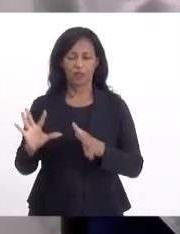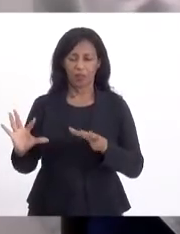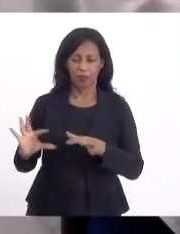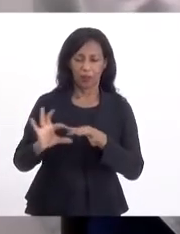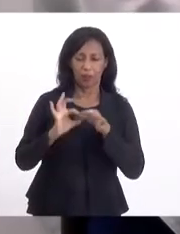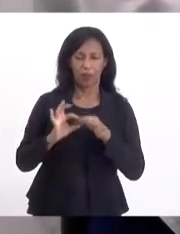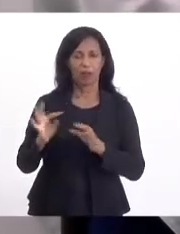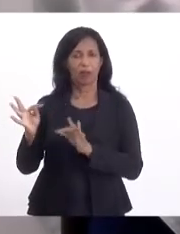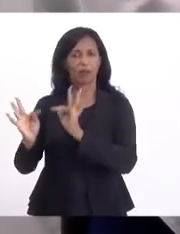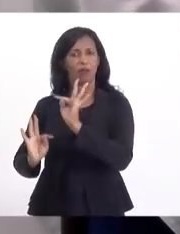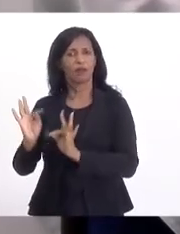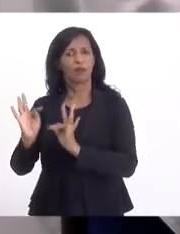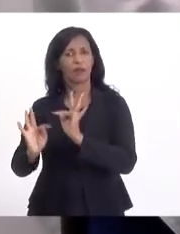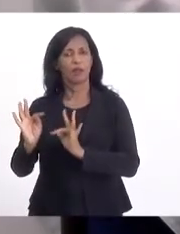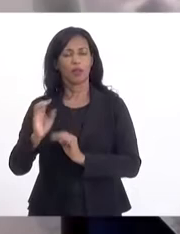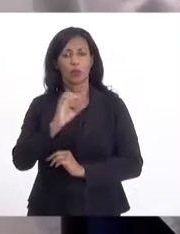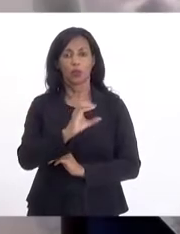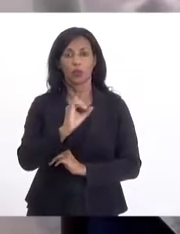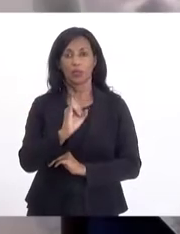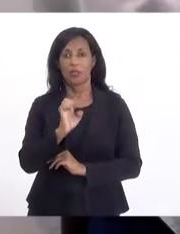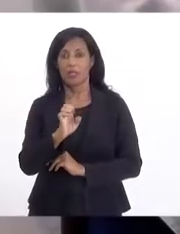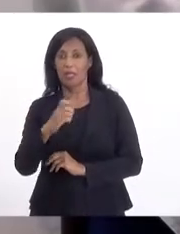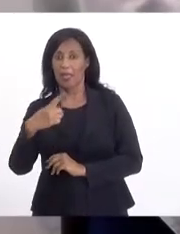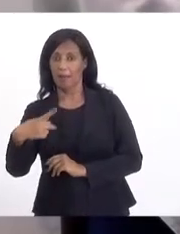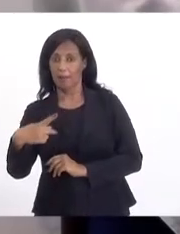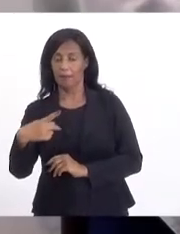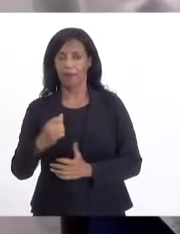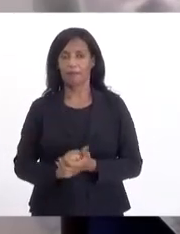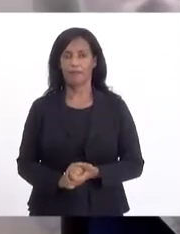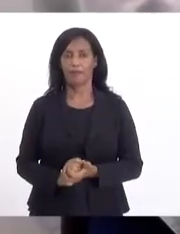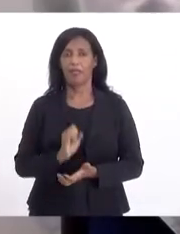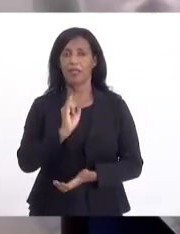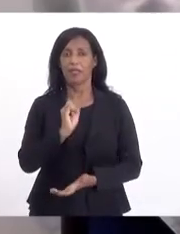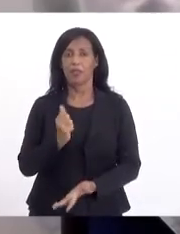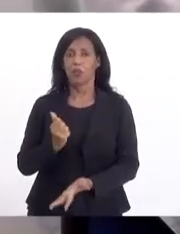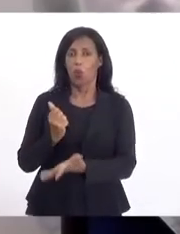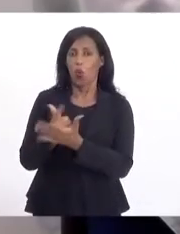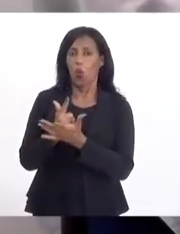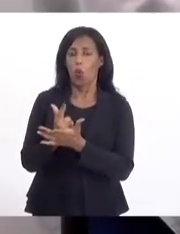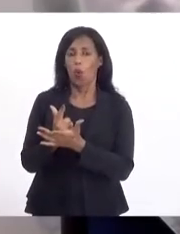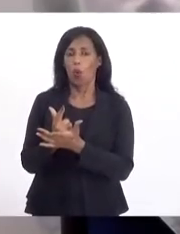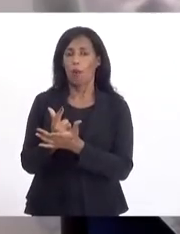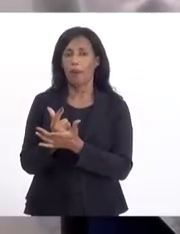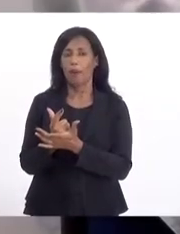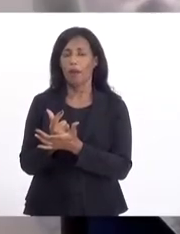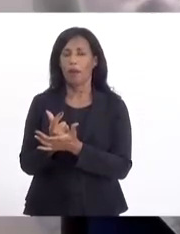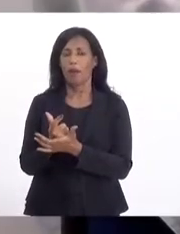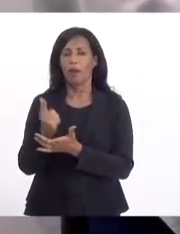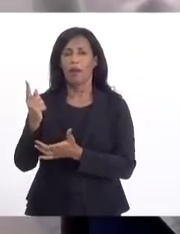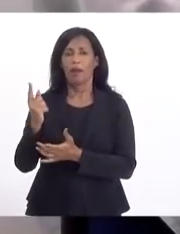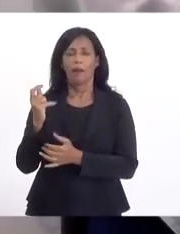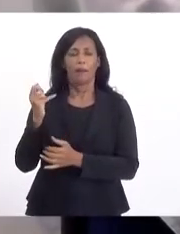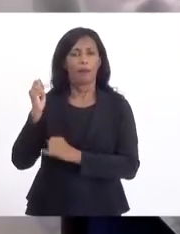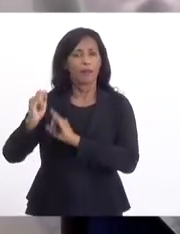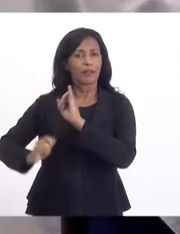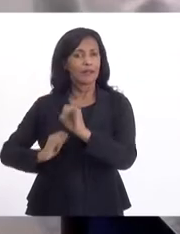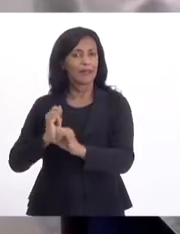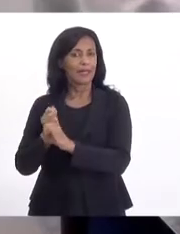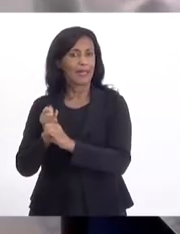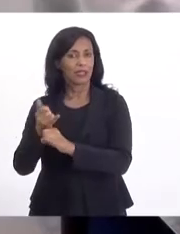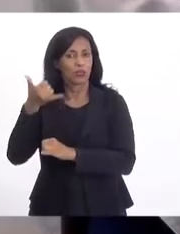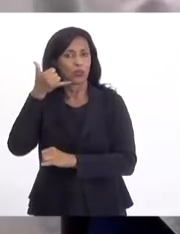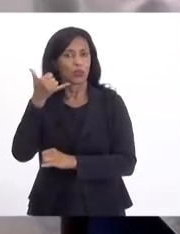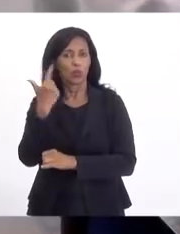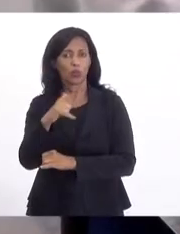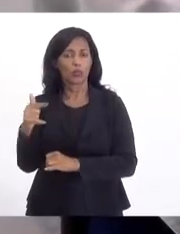essas tecnologias no CIEP se ele compra crédito no celular e não tem dinheiro? Se ele não tem uma